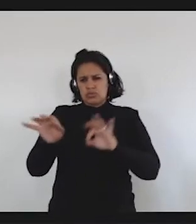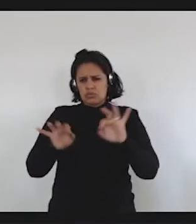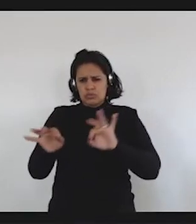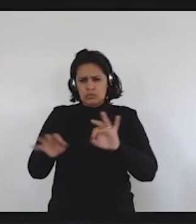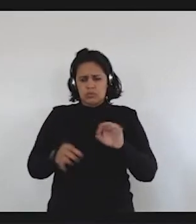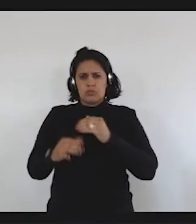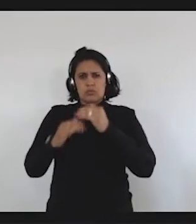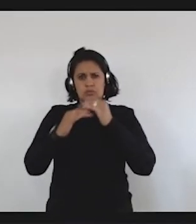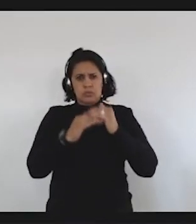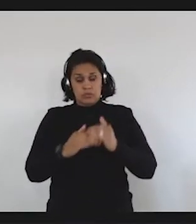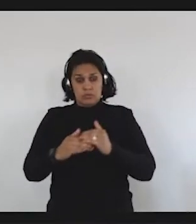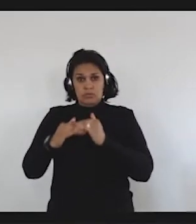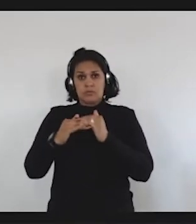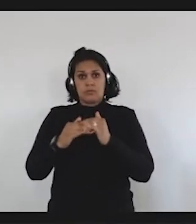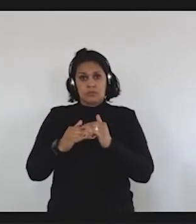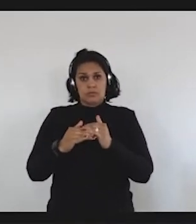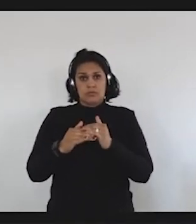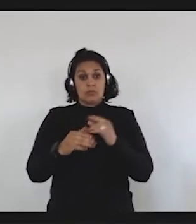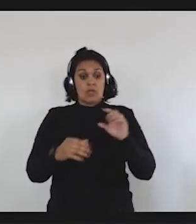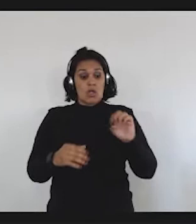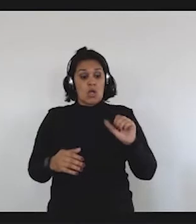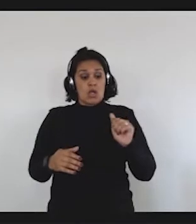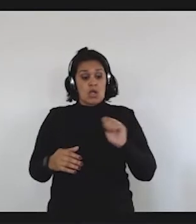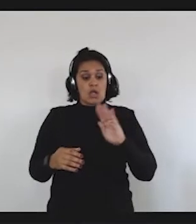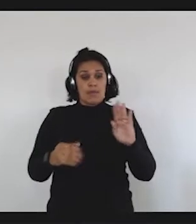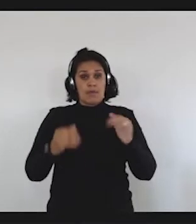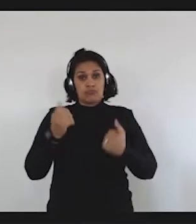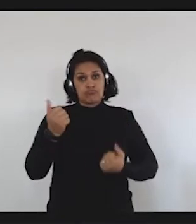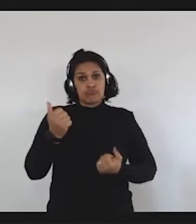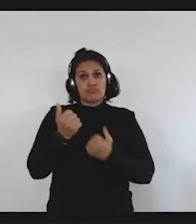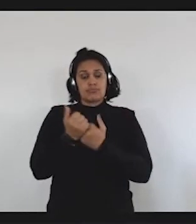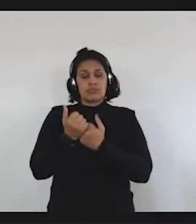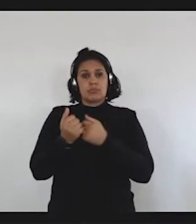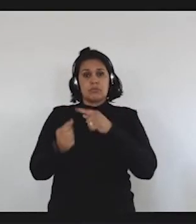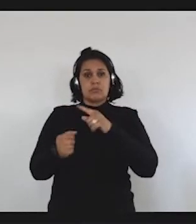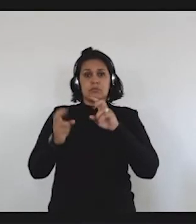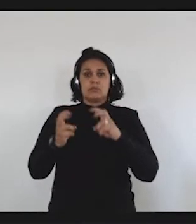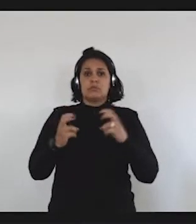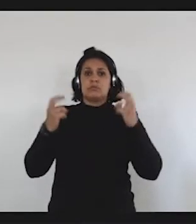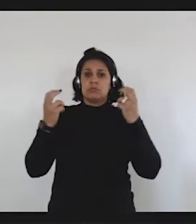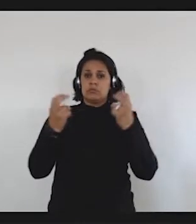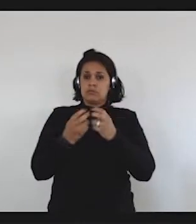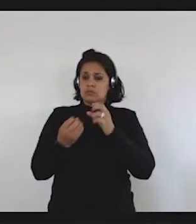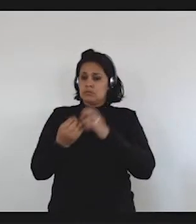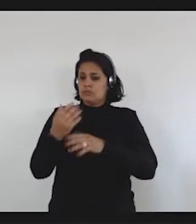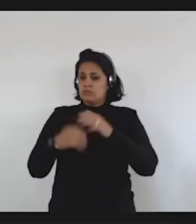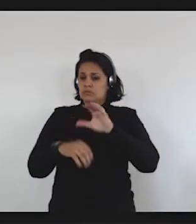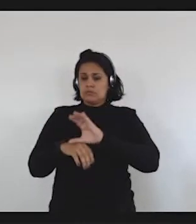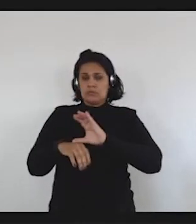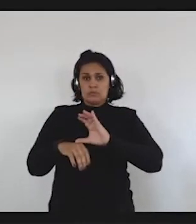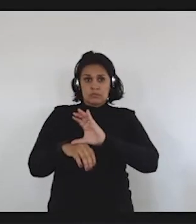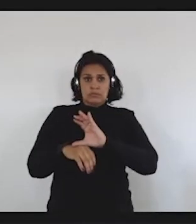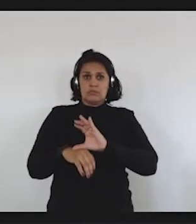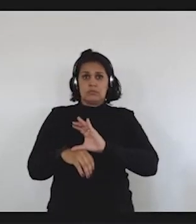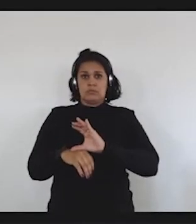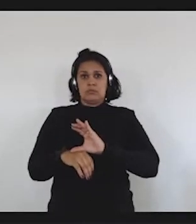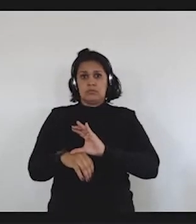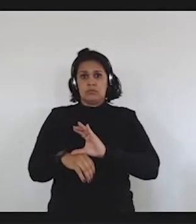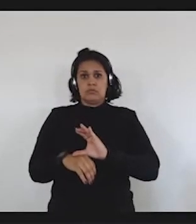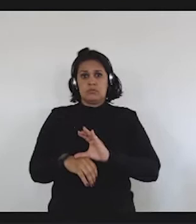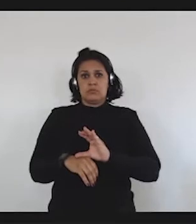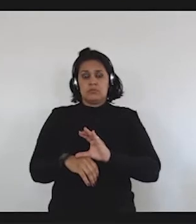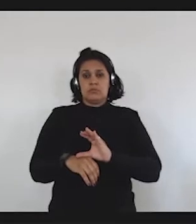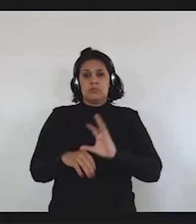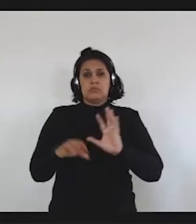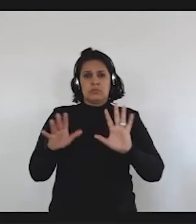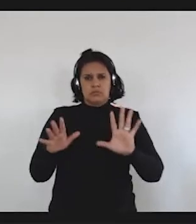país, ali um auxílio à Comissão Constituinte, né?